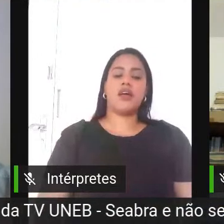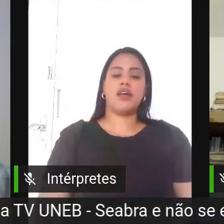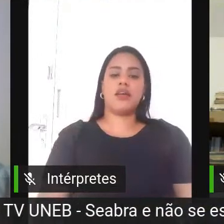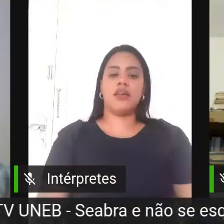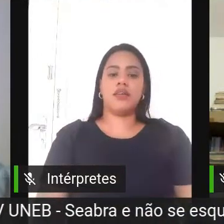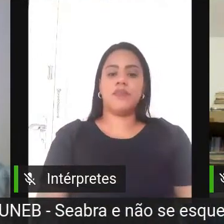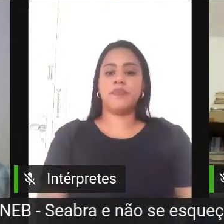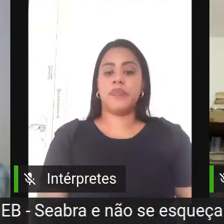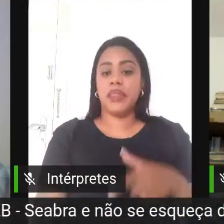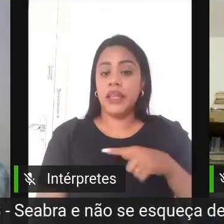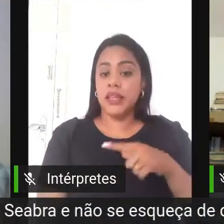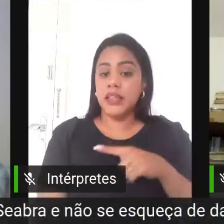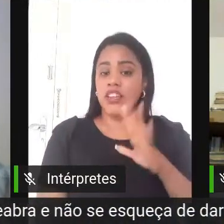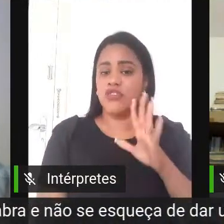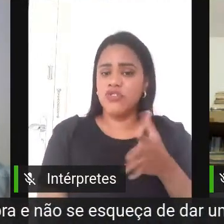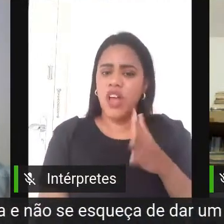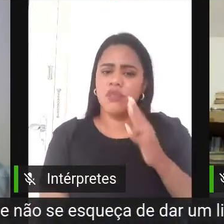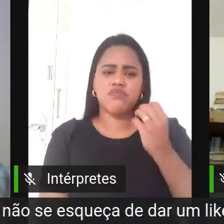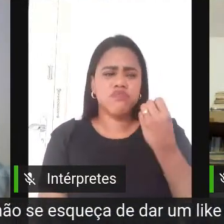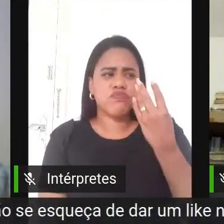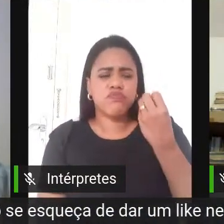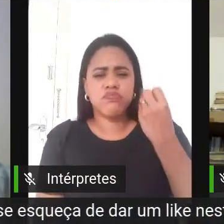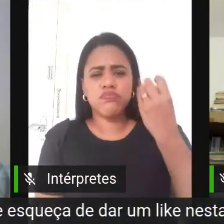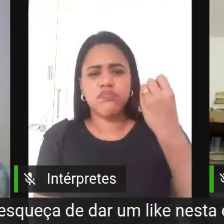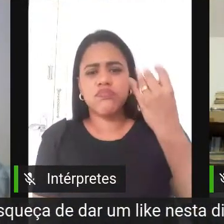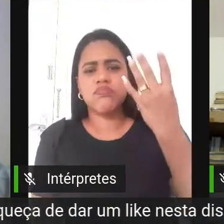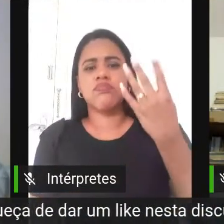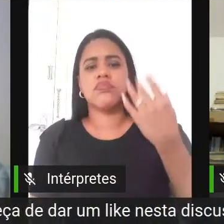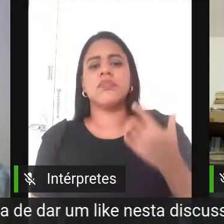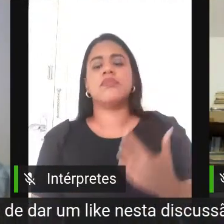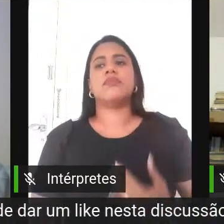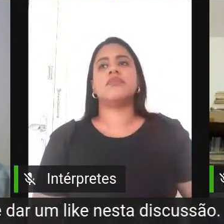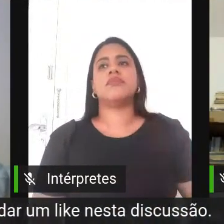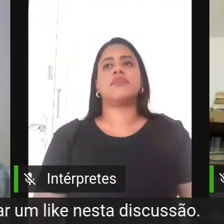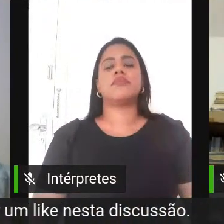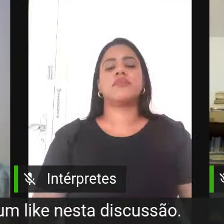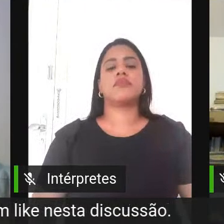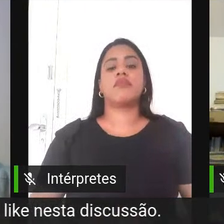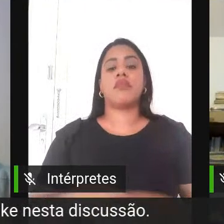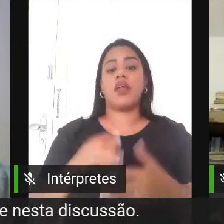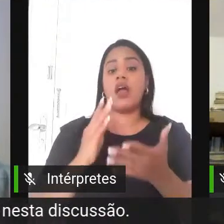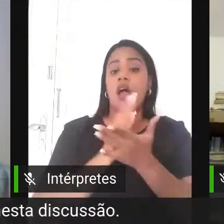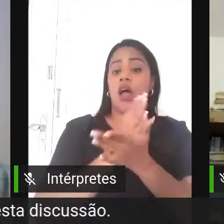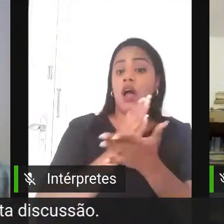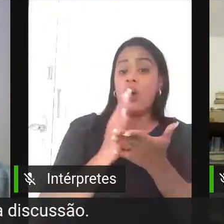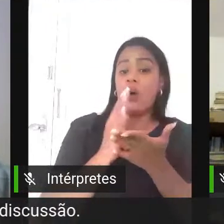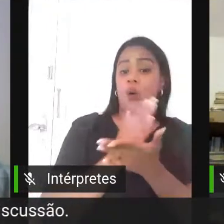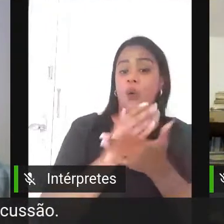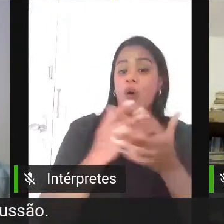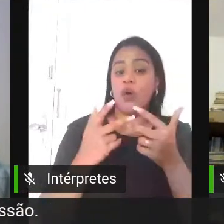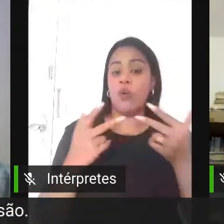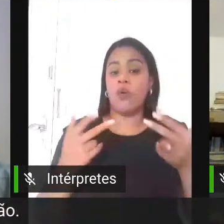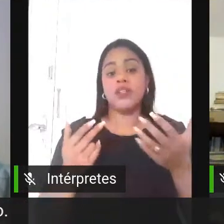essencial, que é alguns fatores que enriquecem a minha escrita.